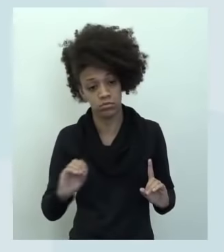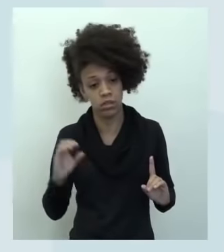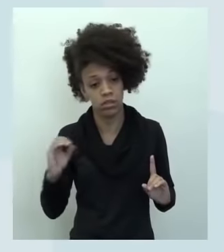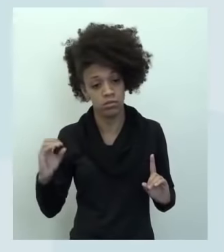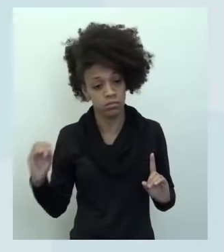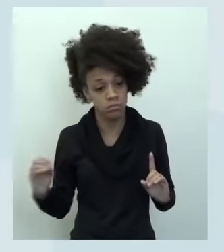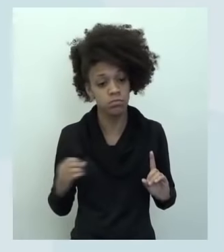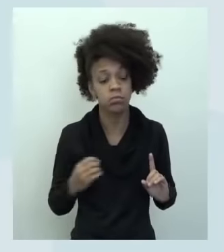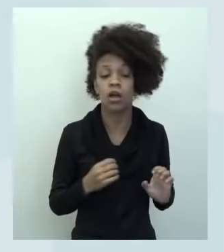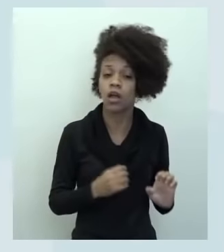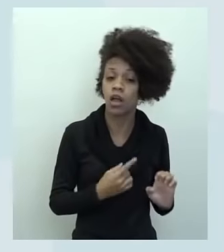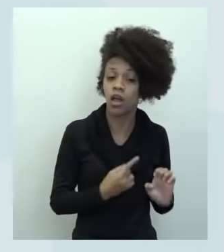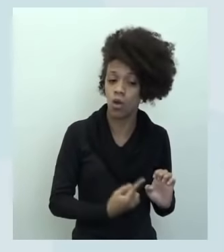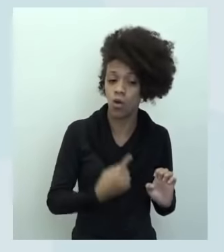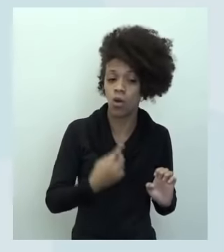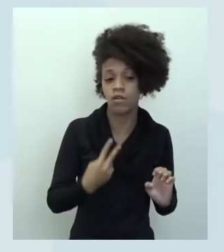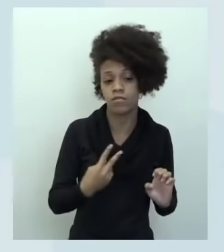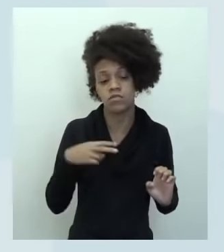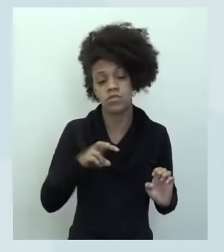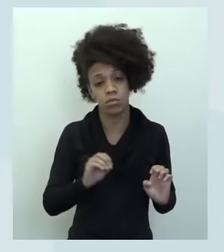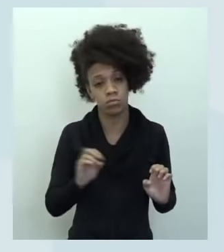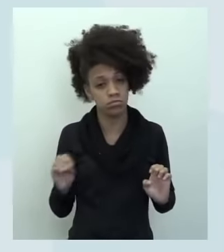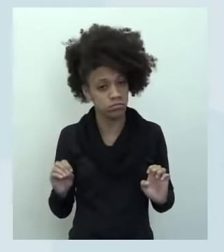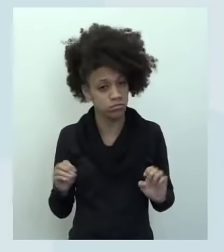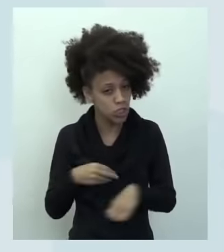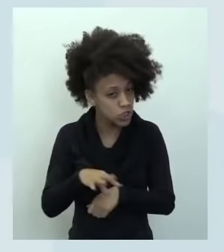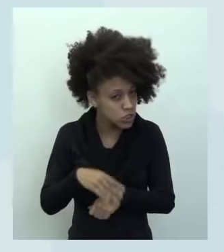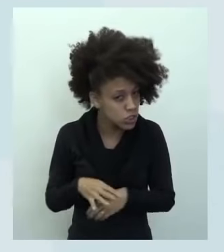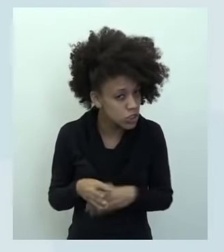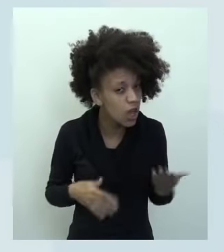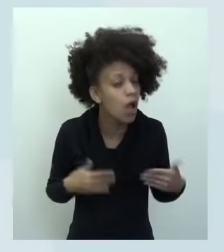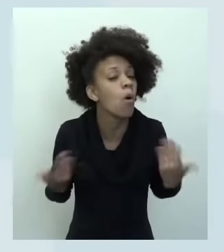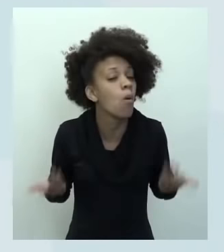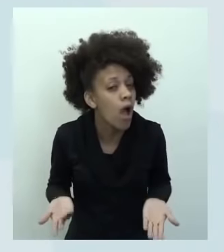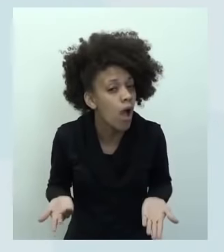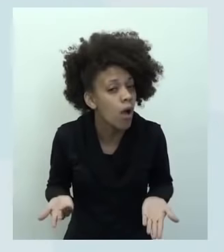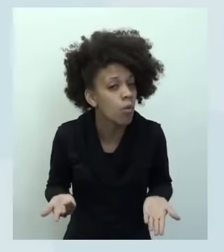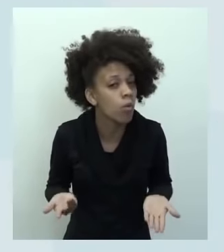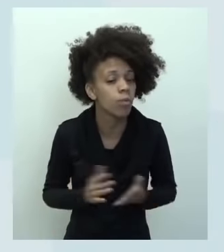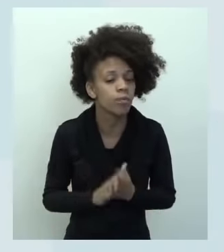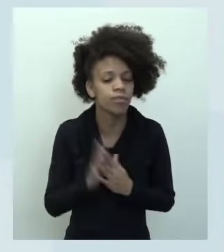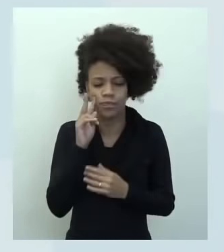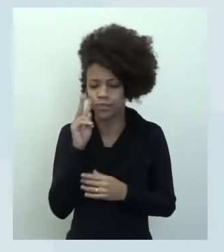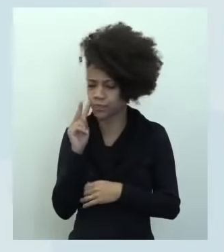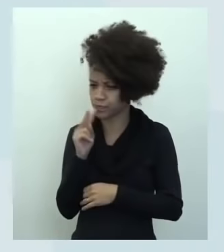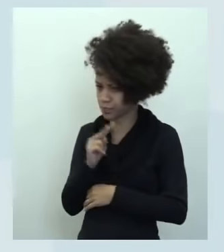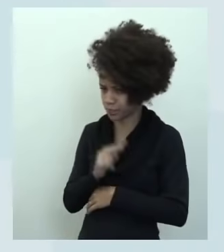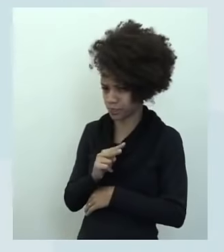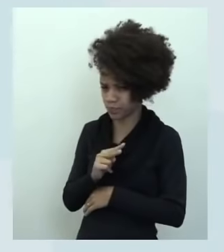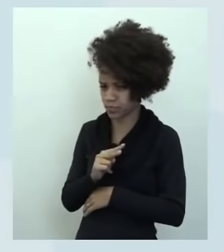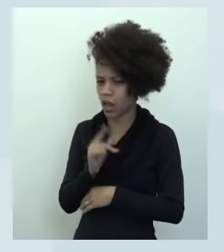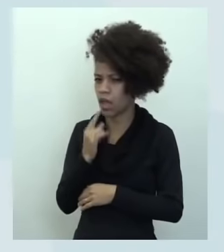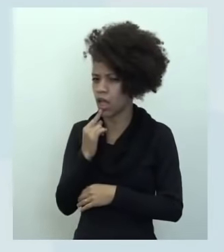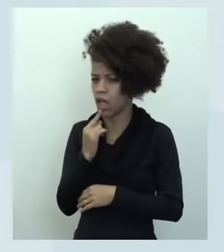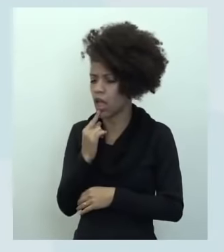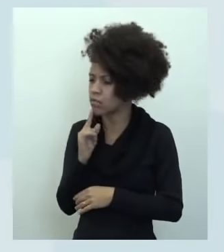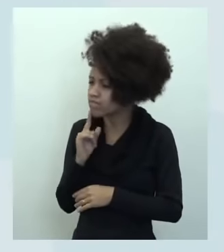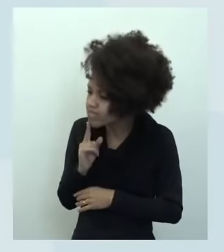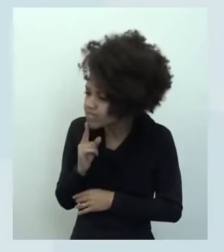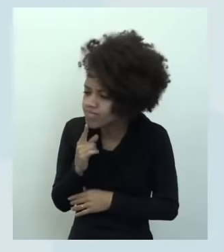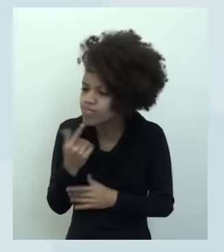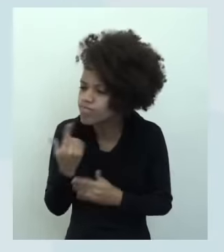tem alguma dica aí? Qual será que é? Olhando assim, esse exercício ele parece complexo, mas